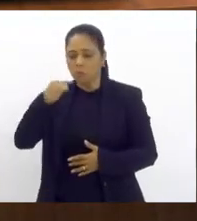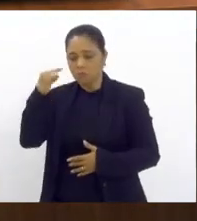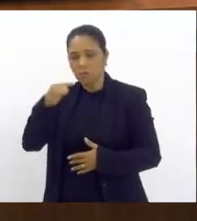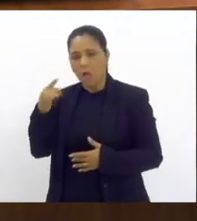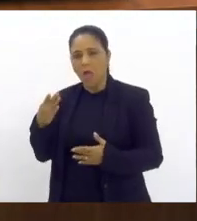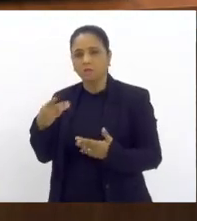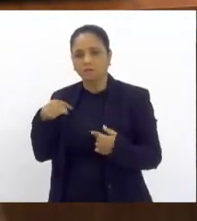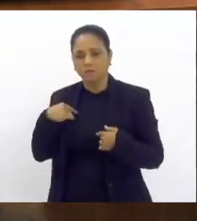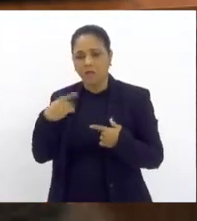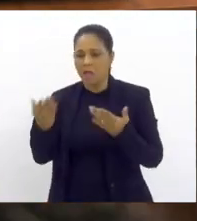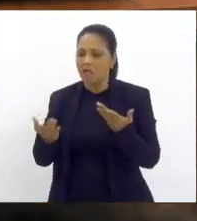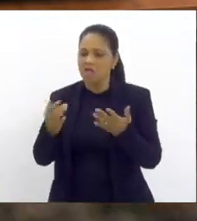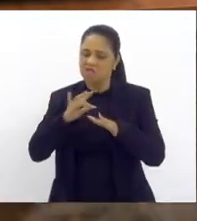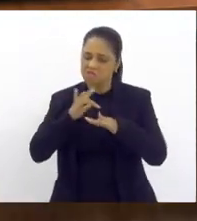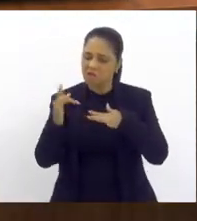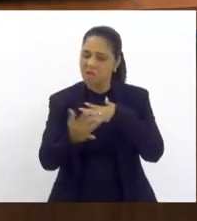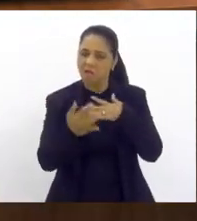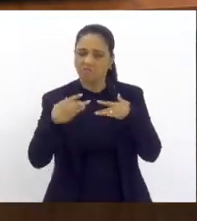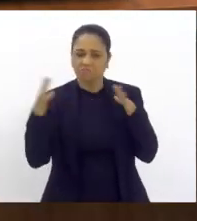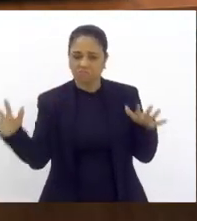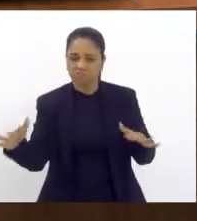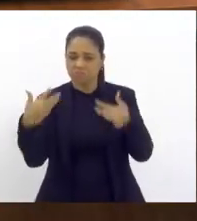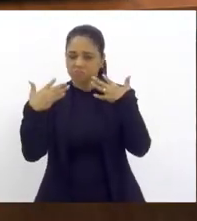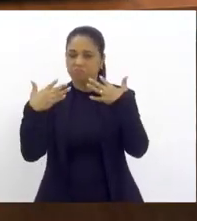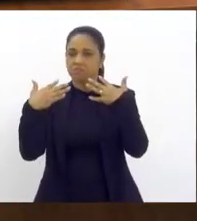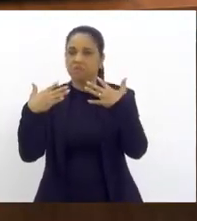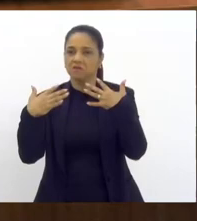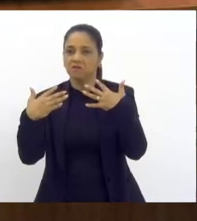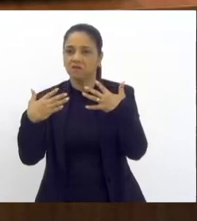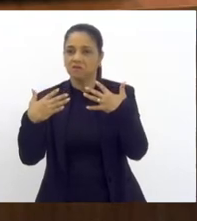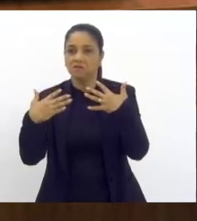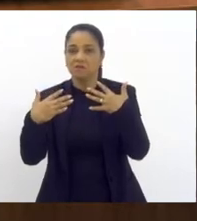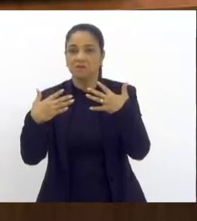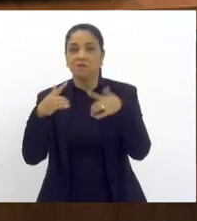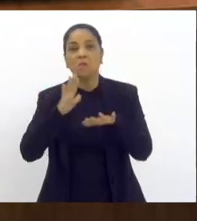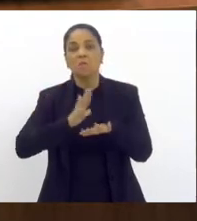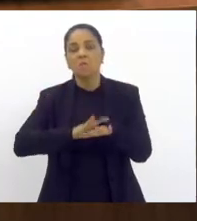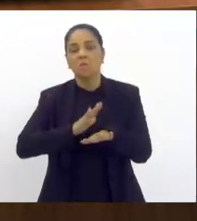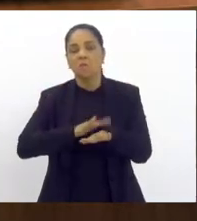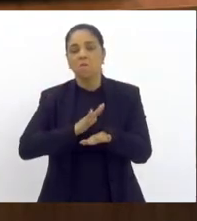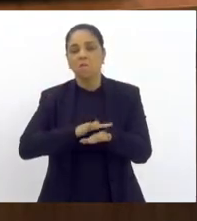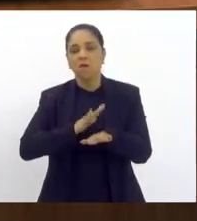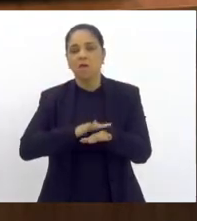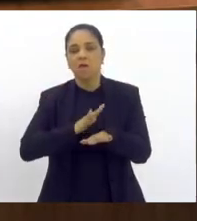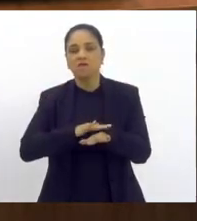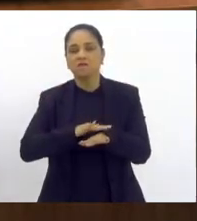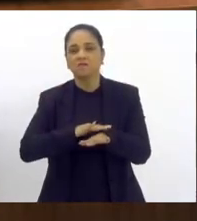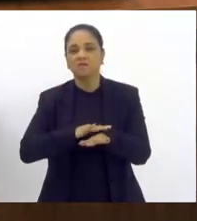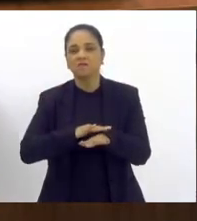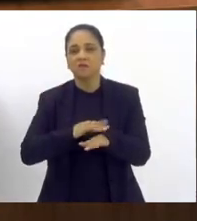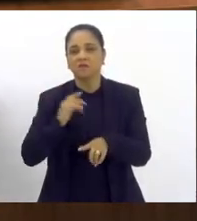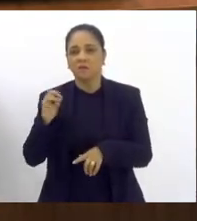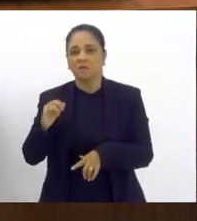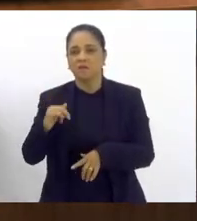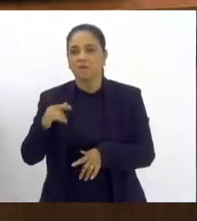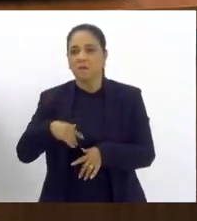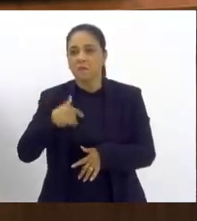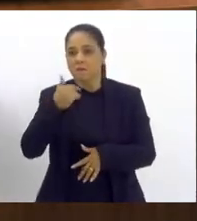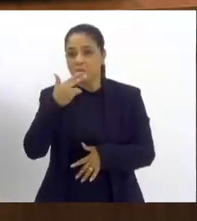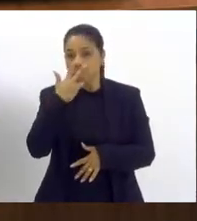querendo ganhar likes nas redes sociais, ficou de fora, coadjuvante, viu um determinado momento e entrou pulando, parecia um pincherzinho